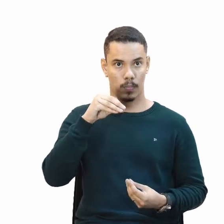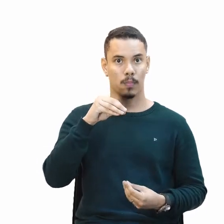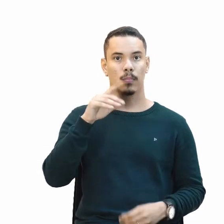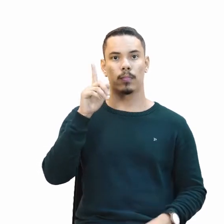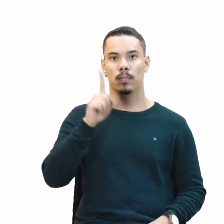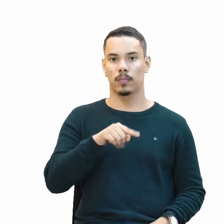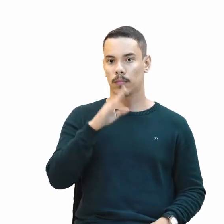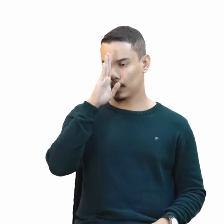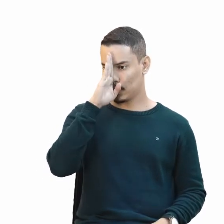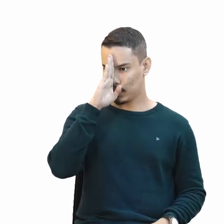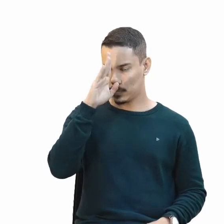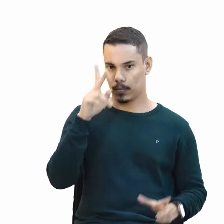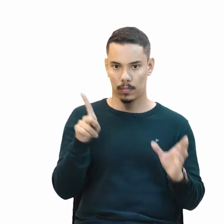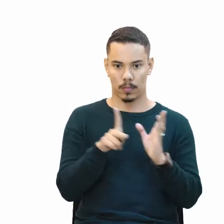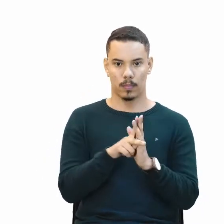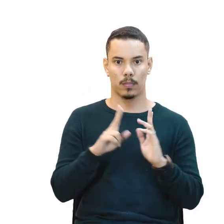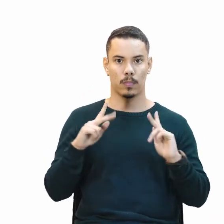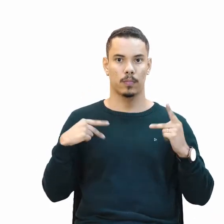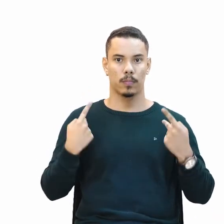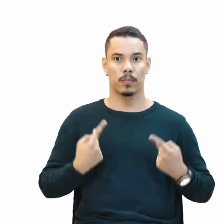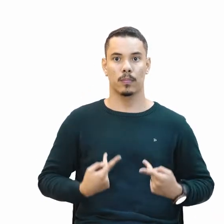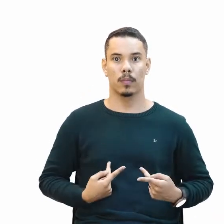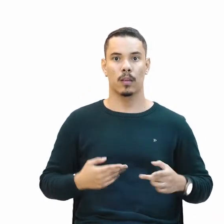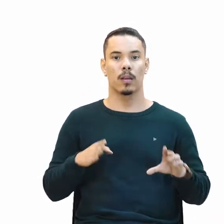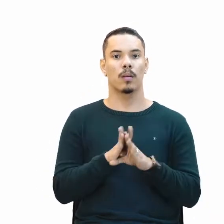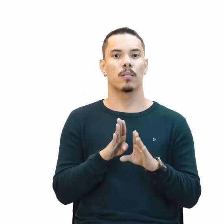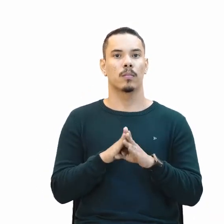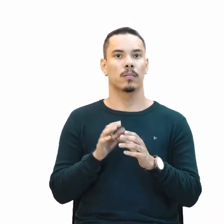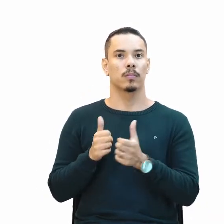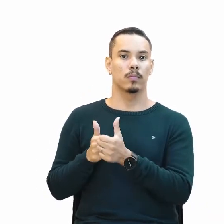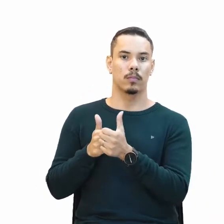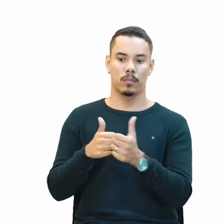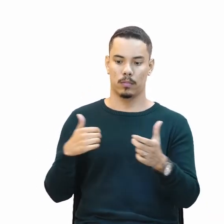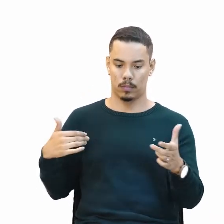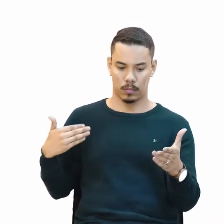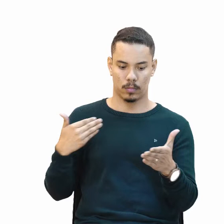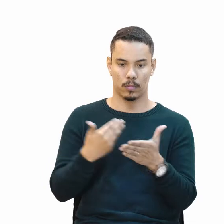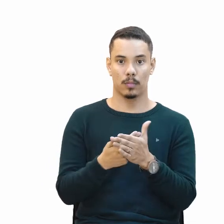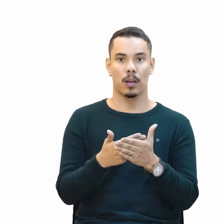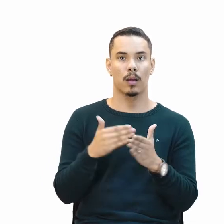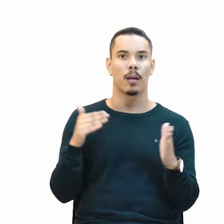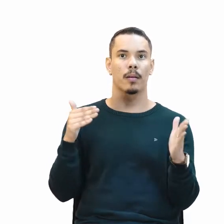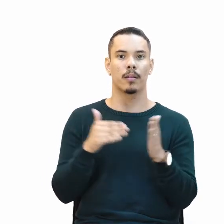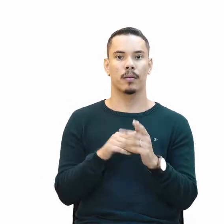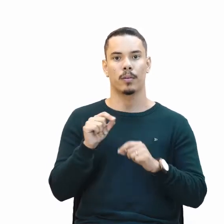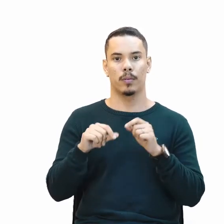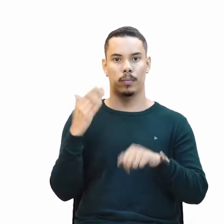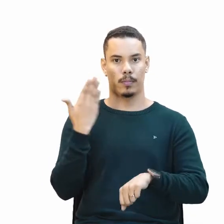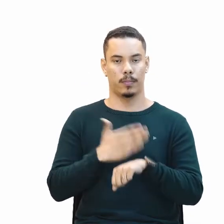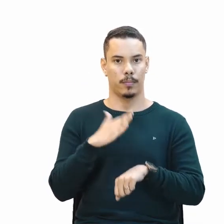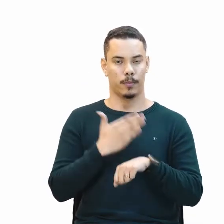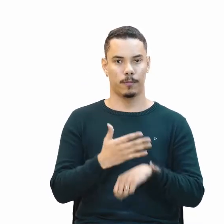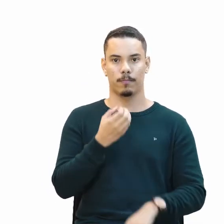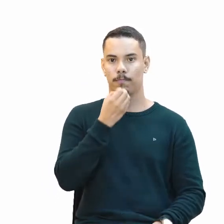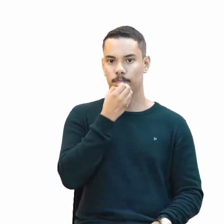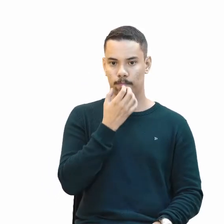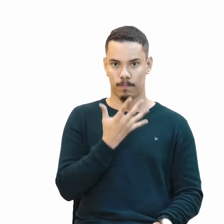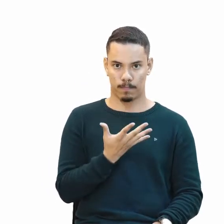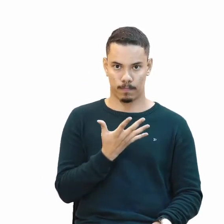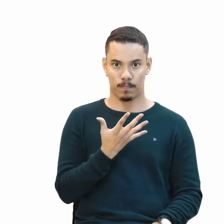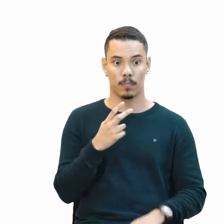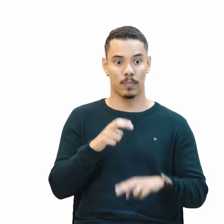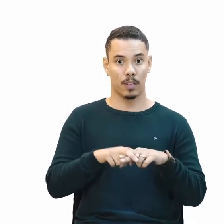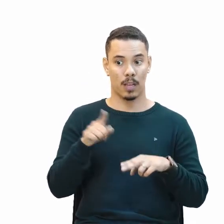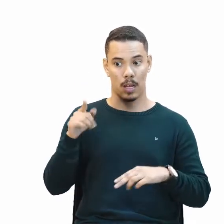reinar sobre o nosso corpo e dirigir o nosso corpo para a prática do bem. E essa prática do